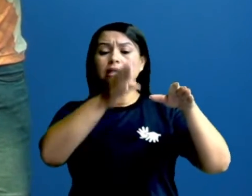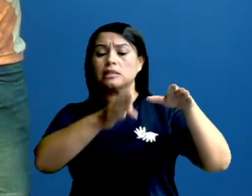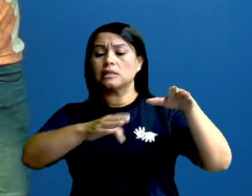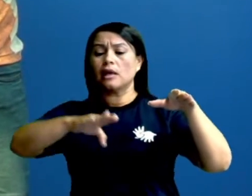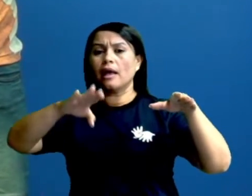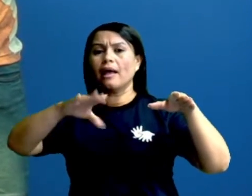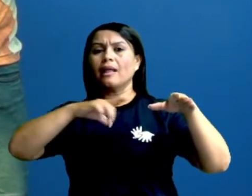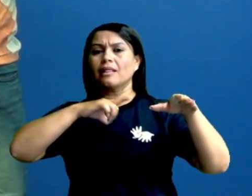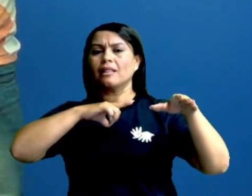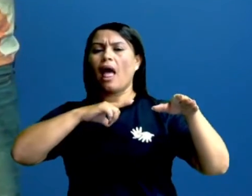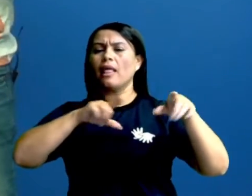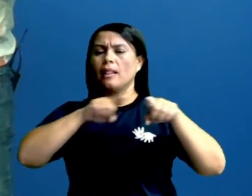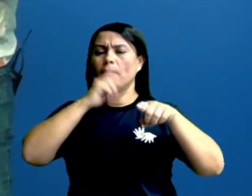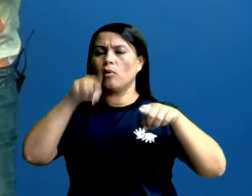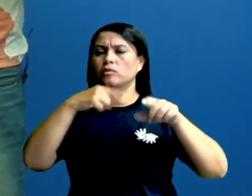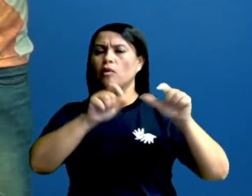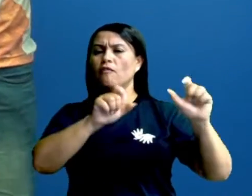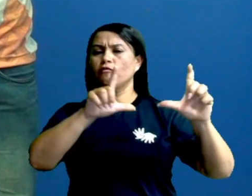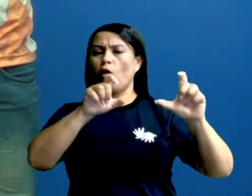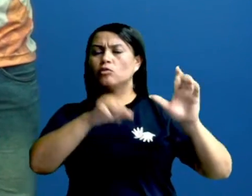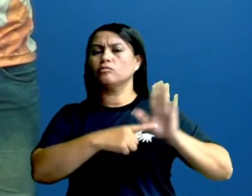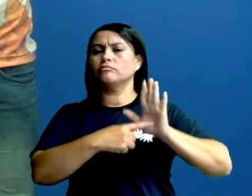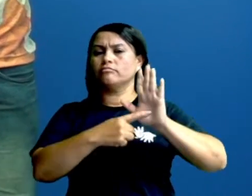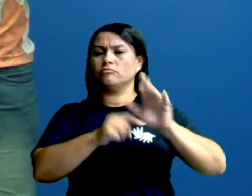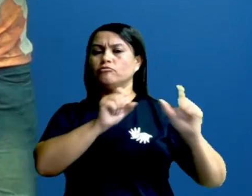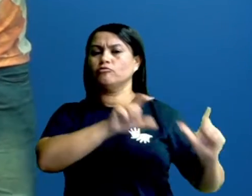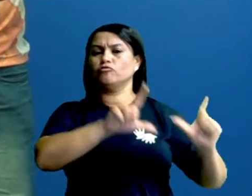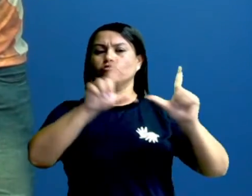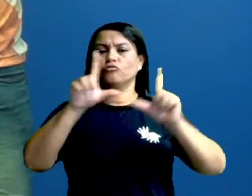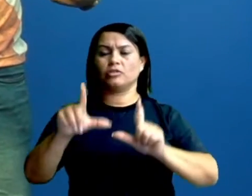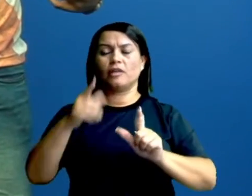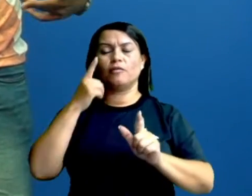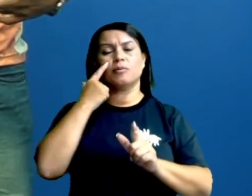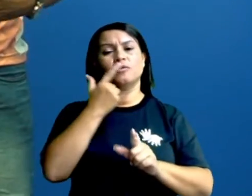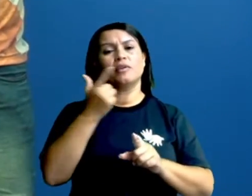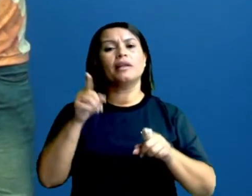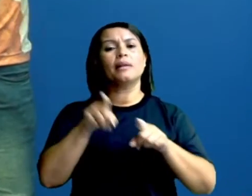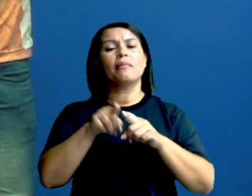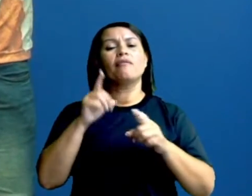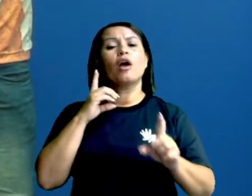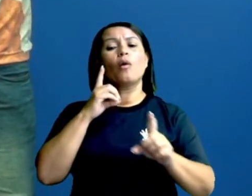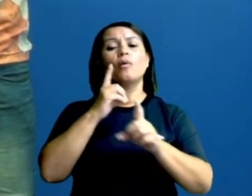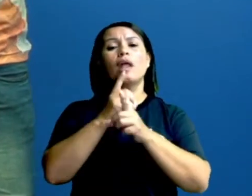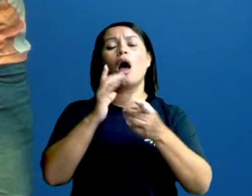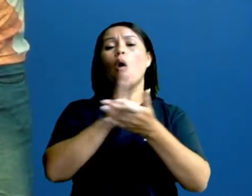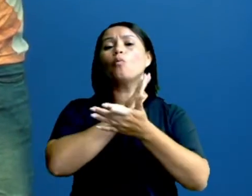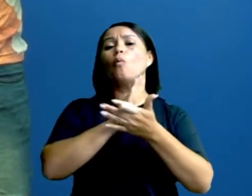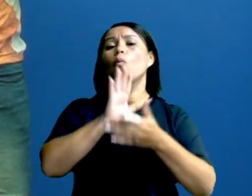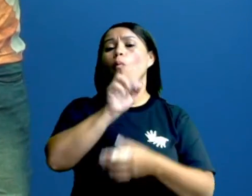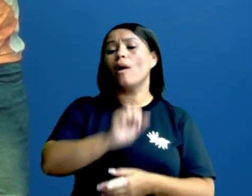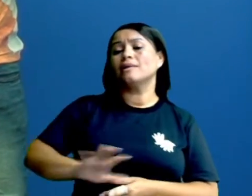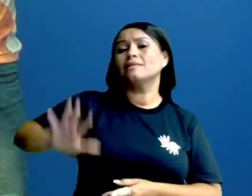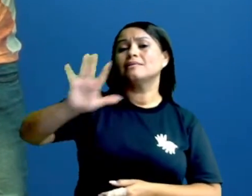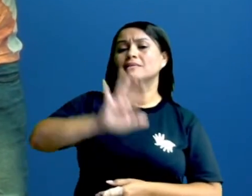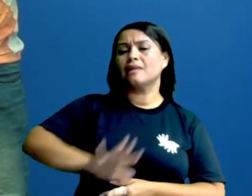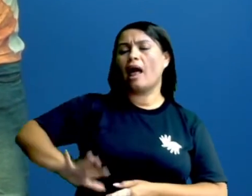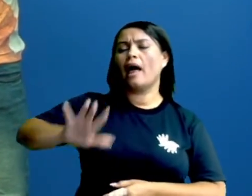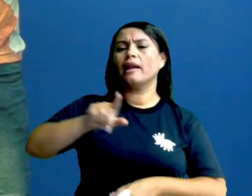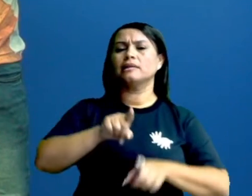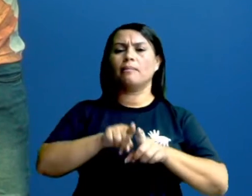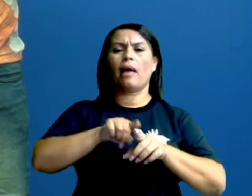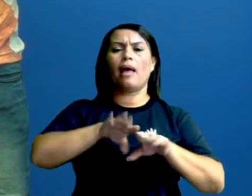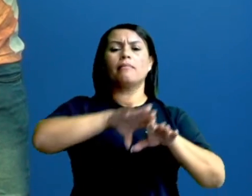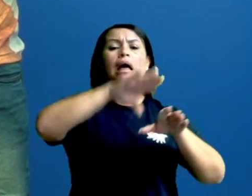que a gente vai ver numa foto mais à frente. Mas além dos mares de morro, a gente vai encontrar, como eu falei, áreas mais elevadas, né, como as serras do